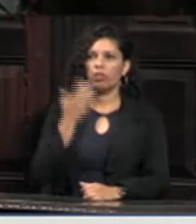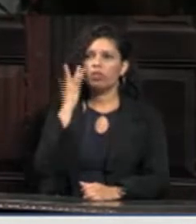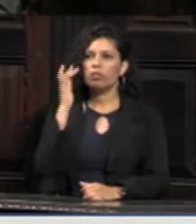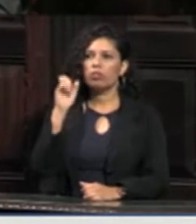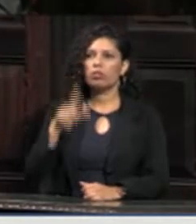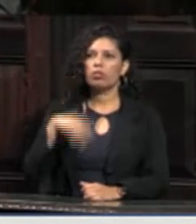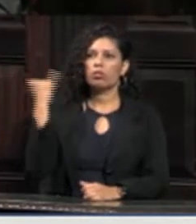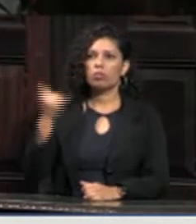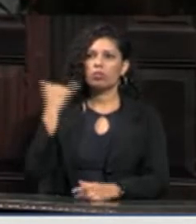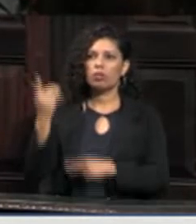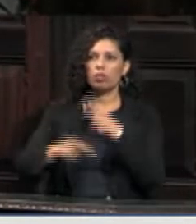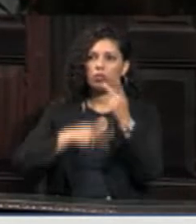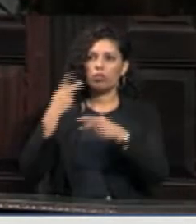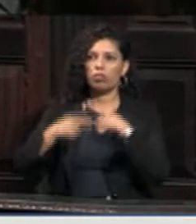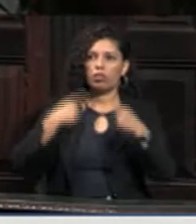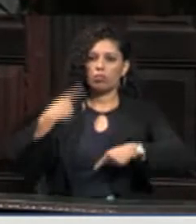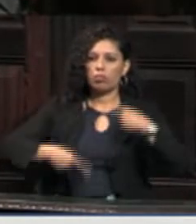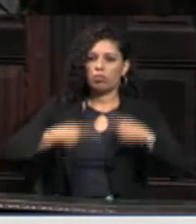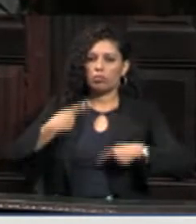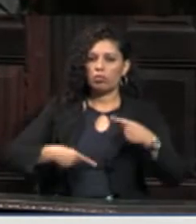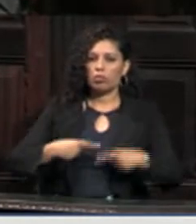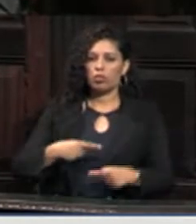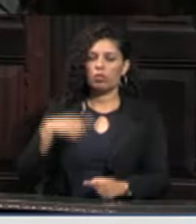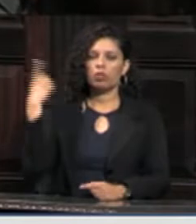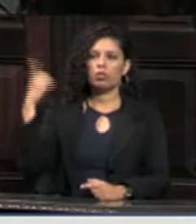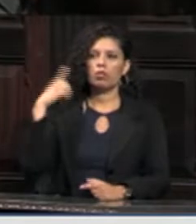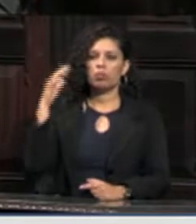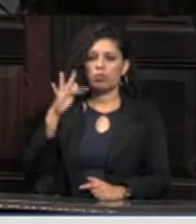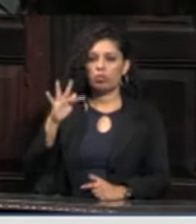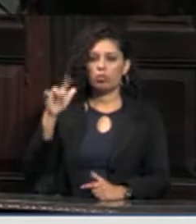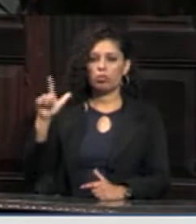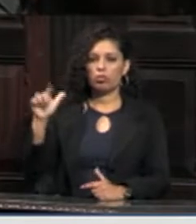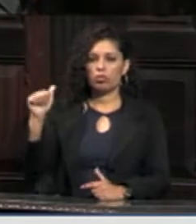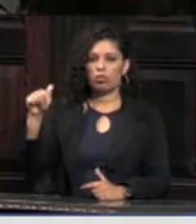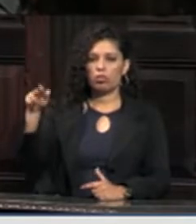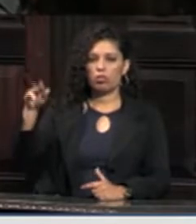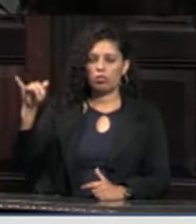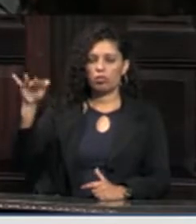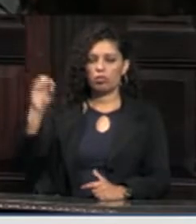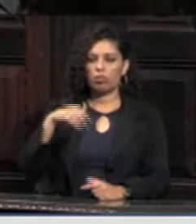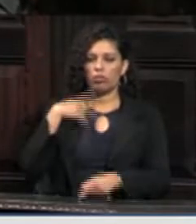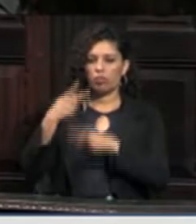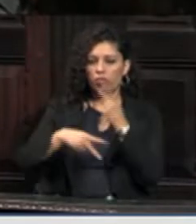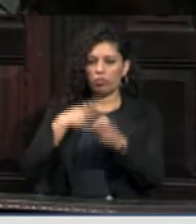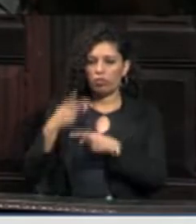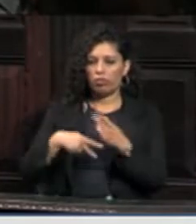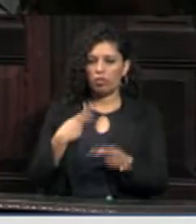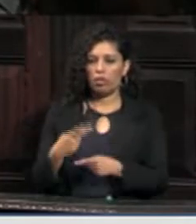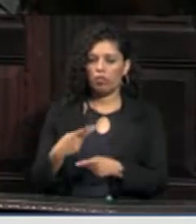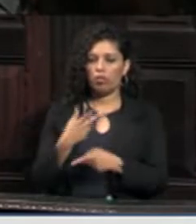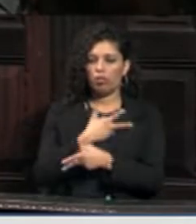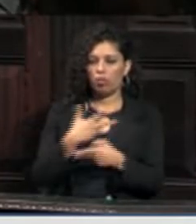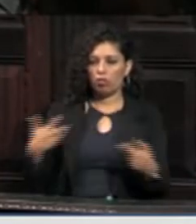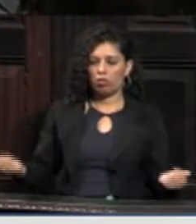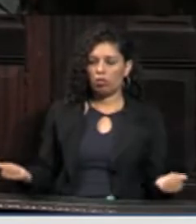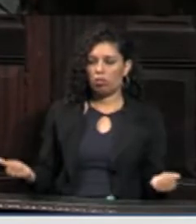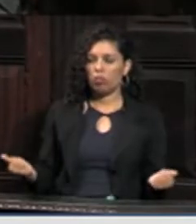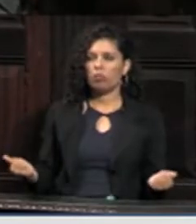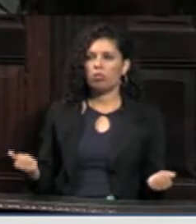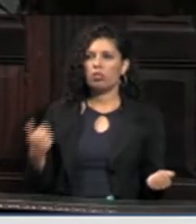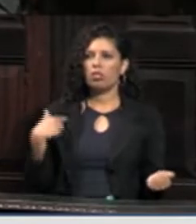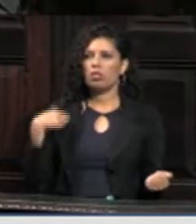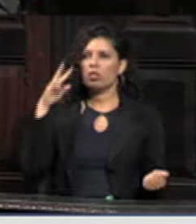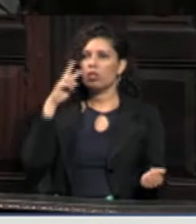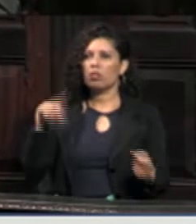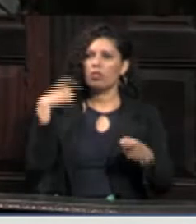esse debate, porque o deputado Flávio Serafim se inscreveu aqui, foi o primeiro a discutir, e levantou questões que também me